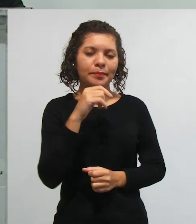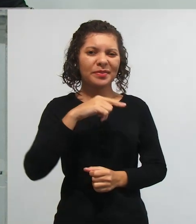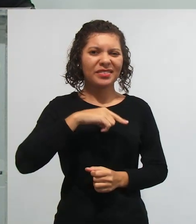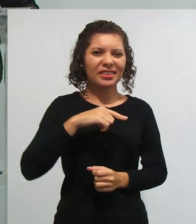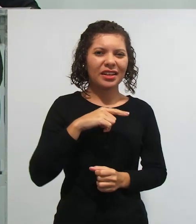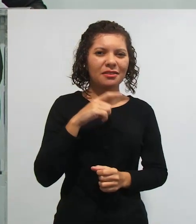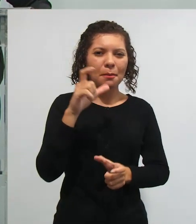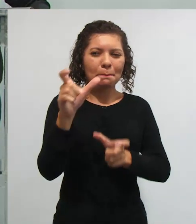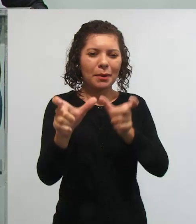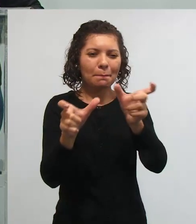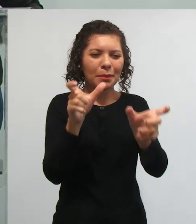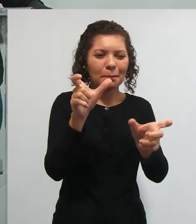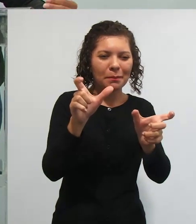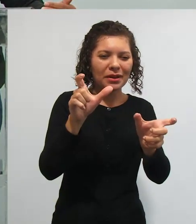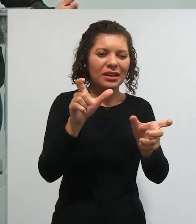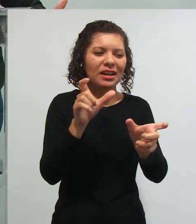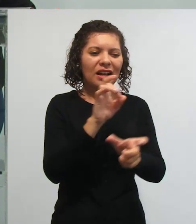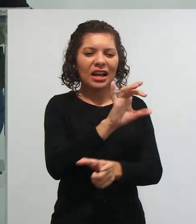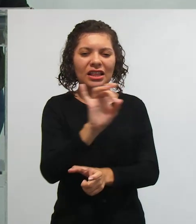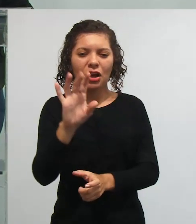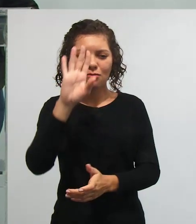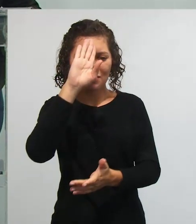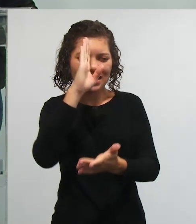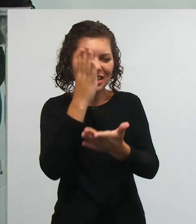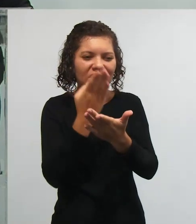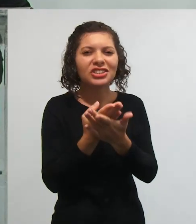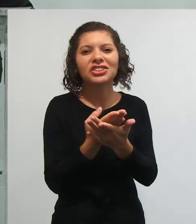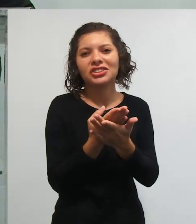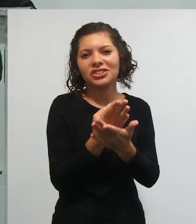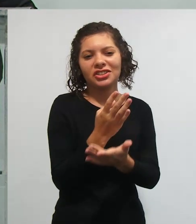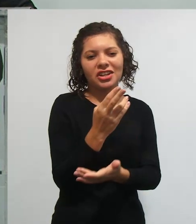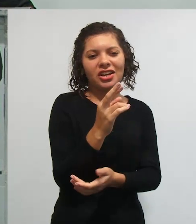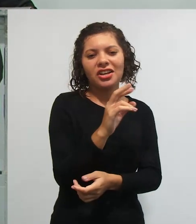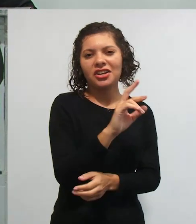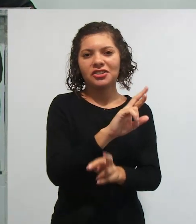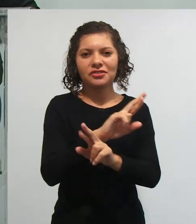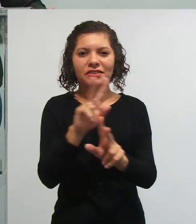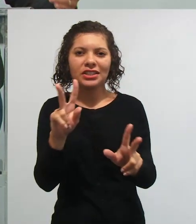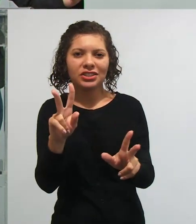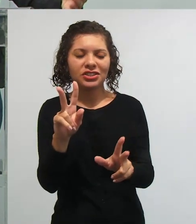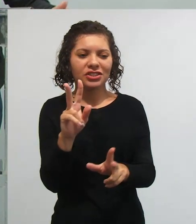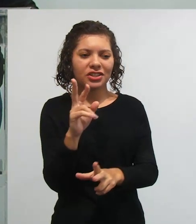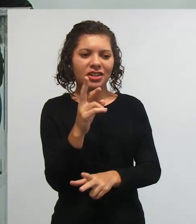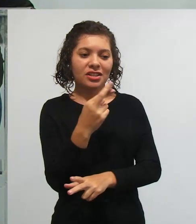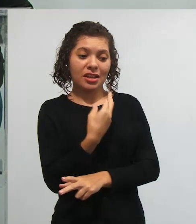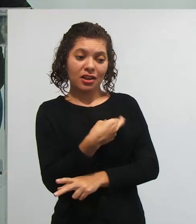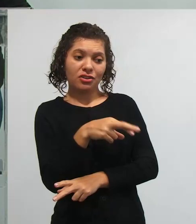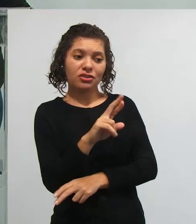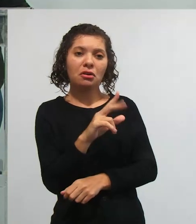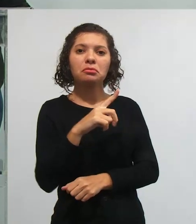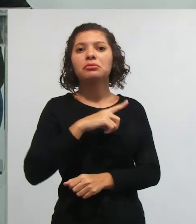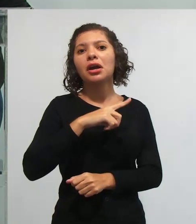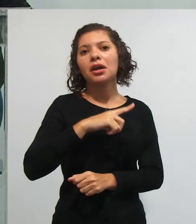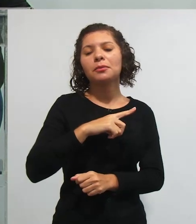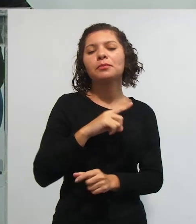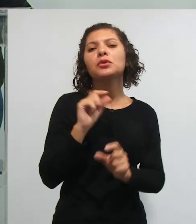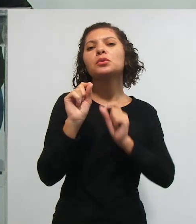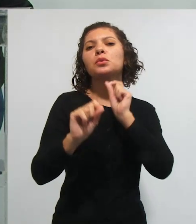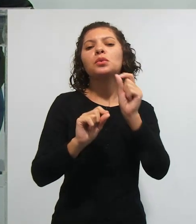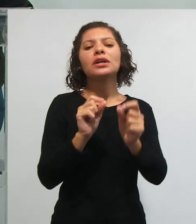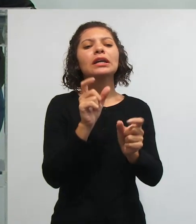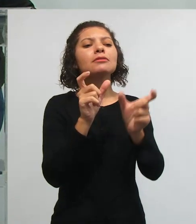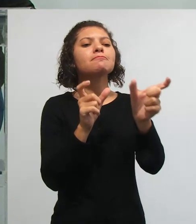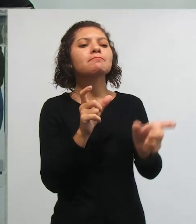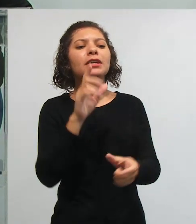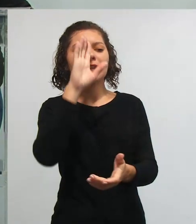credos eu estou valorizando algum Credo na minha sala de aula e as demais religiões